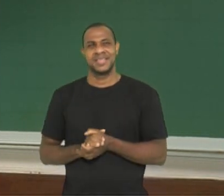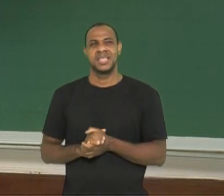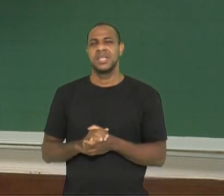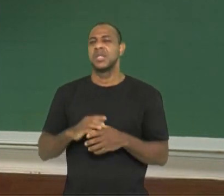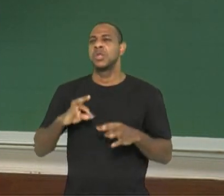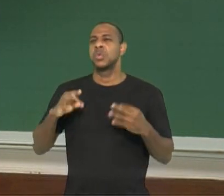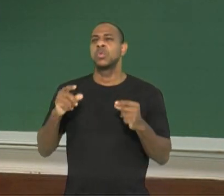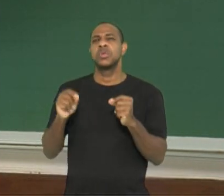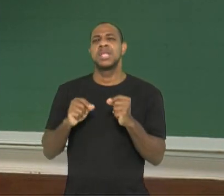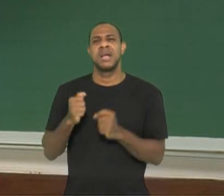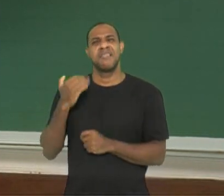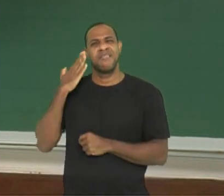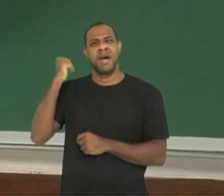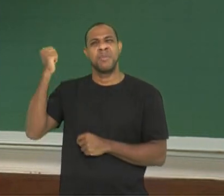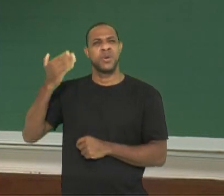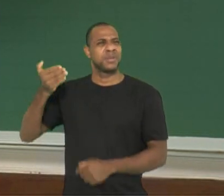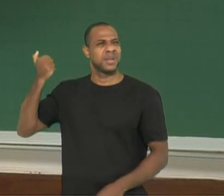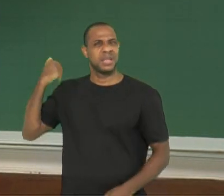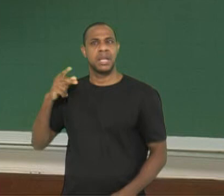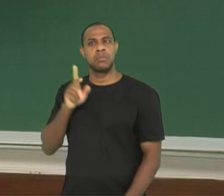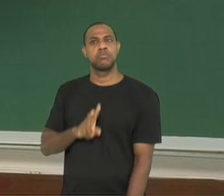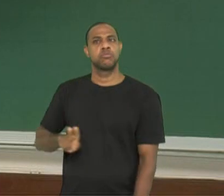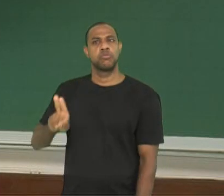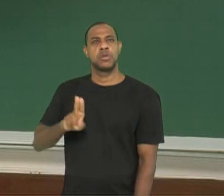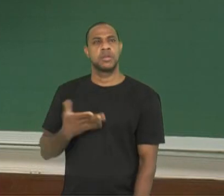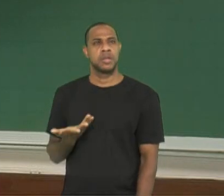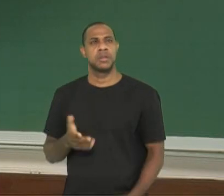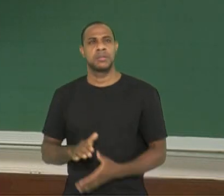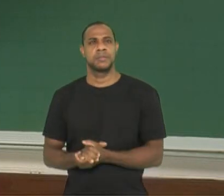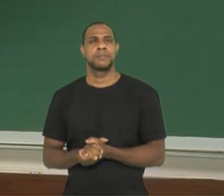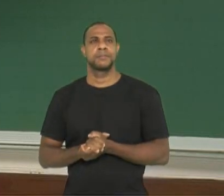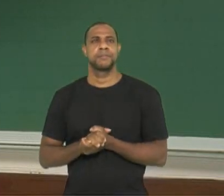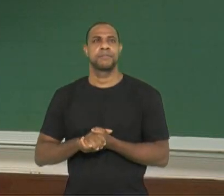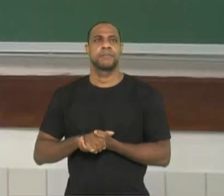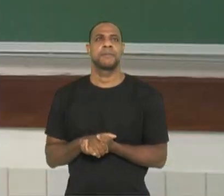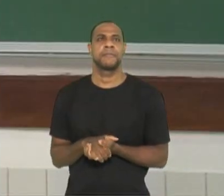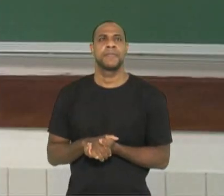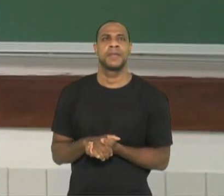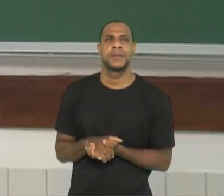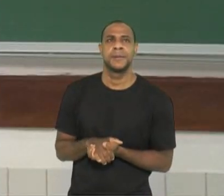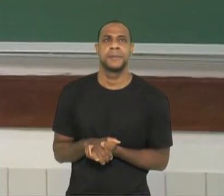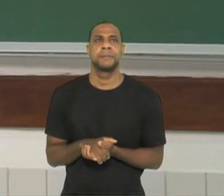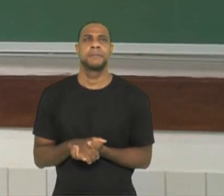que era famoso na época, isso era utilizado, mas num senso crítico.